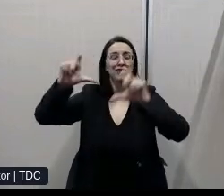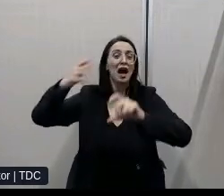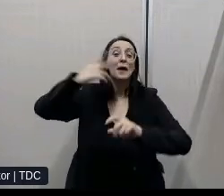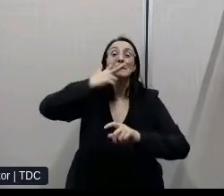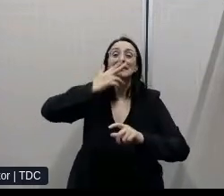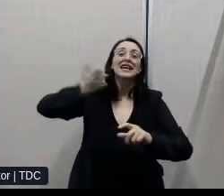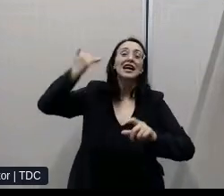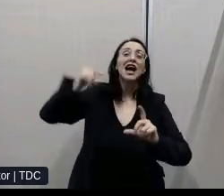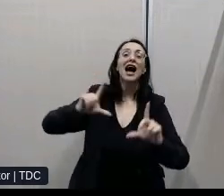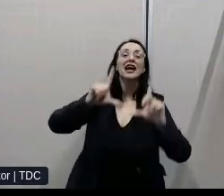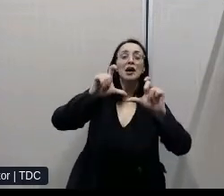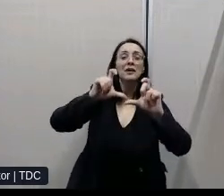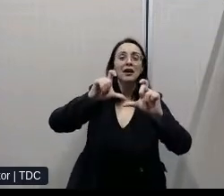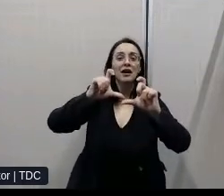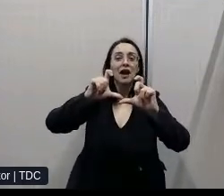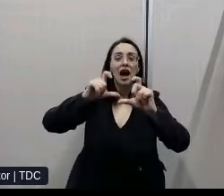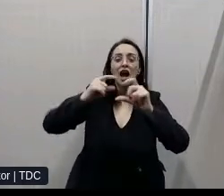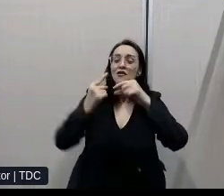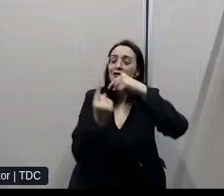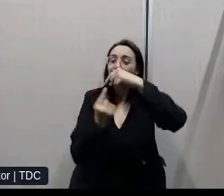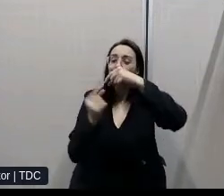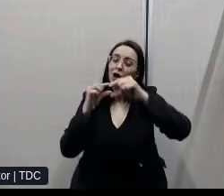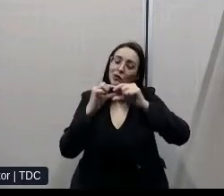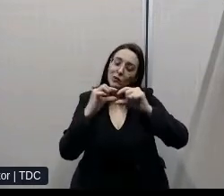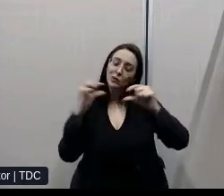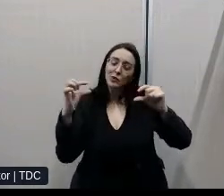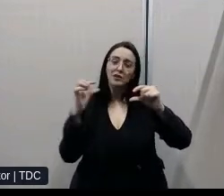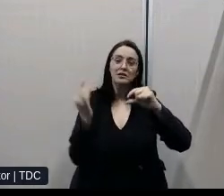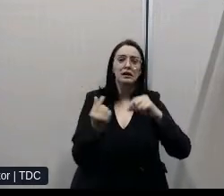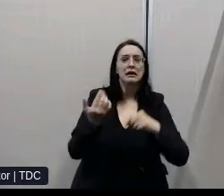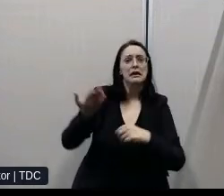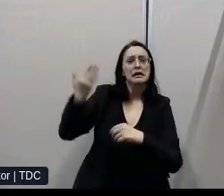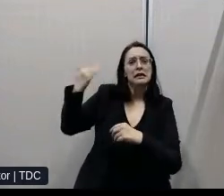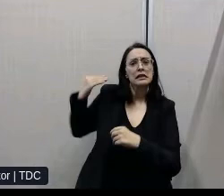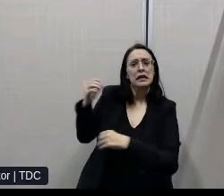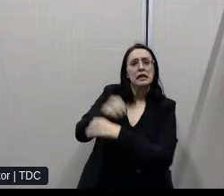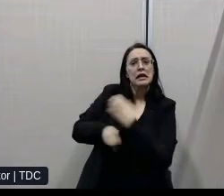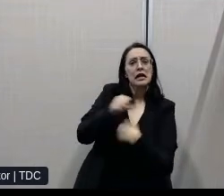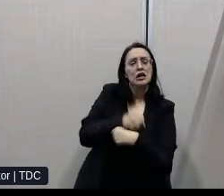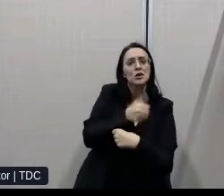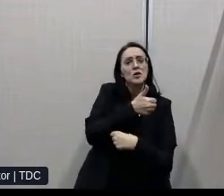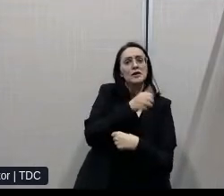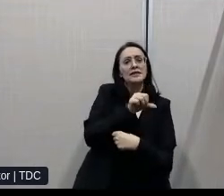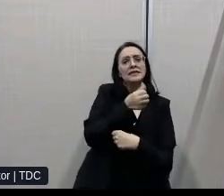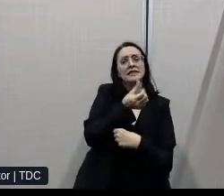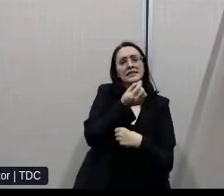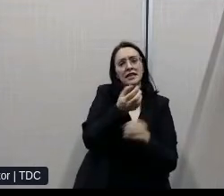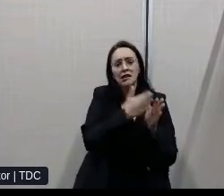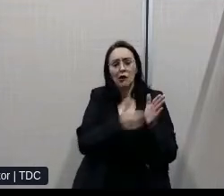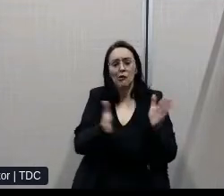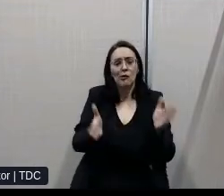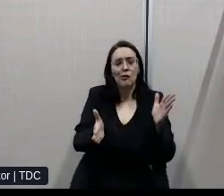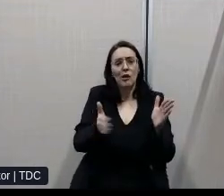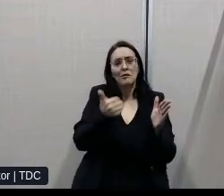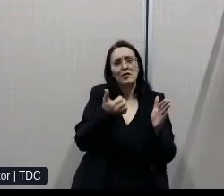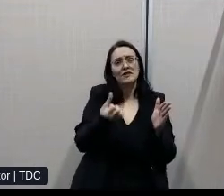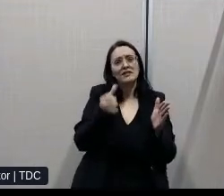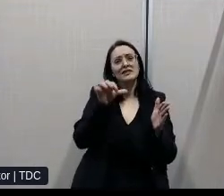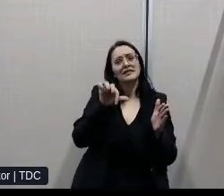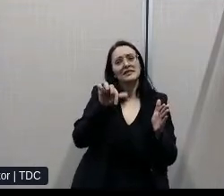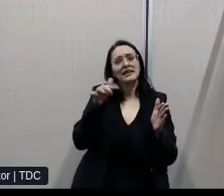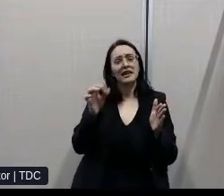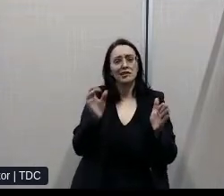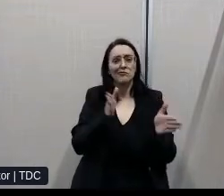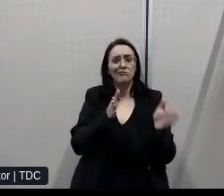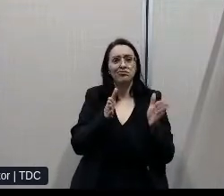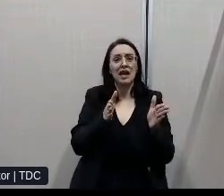elas passaram a ser comercializadas em grande escala, mais ou menos nos anos 60, 70. E pode ir para o próximo?